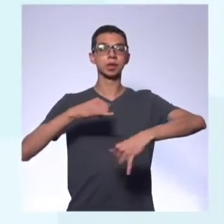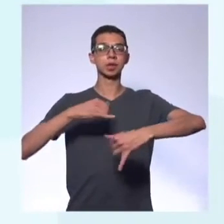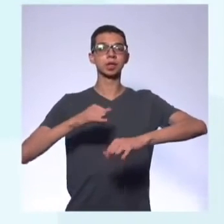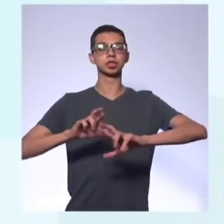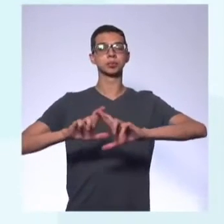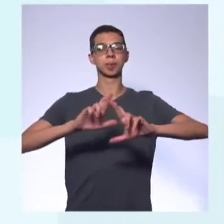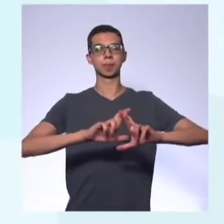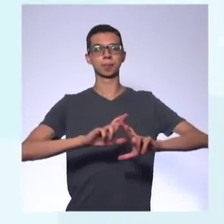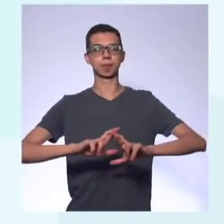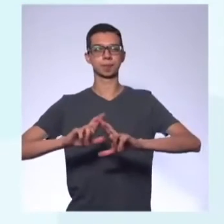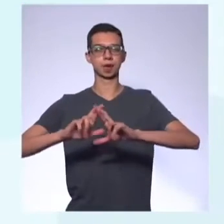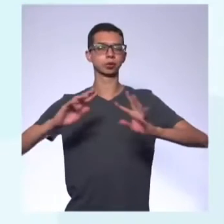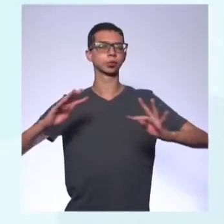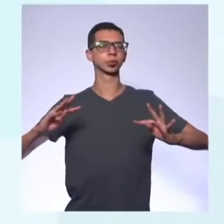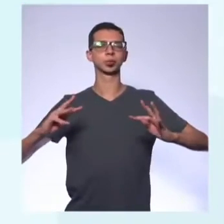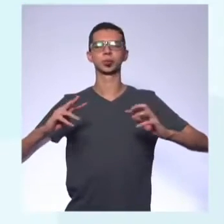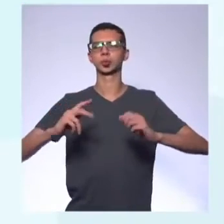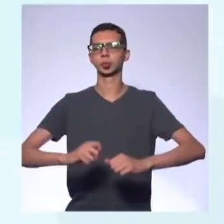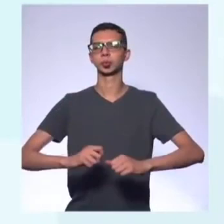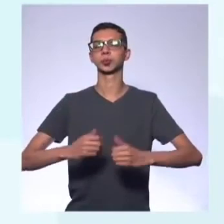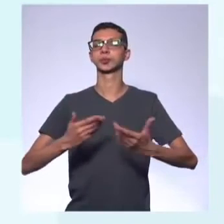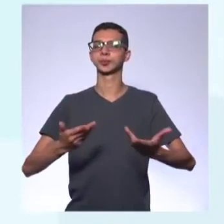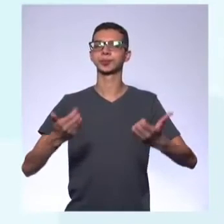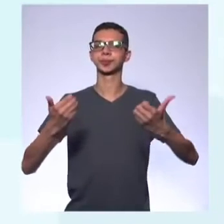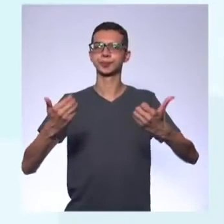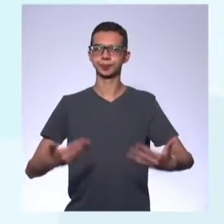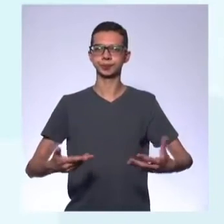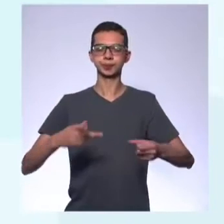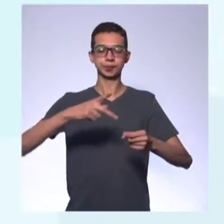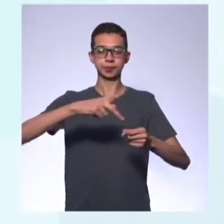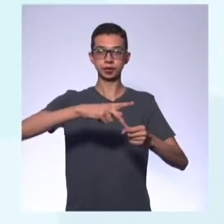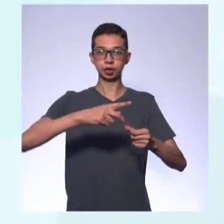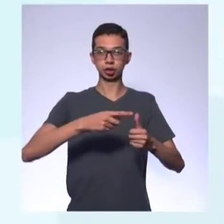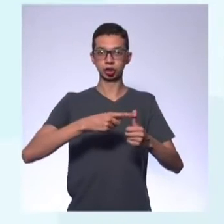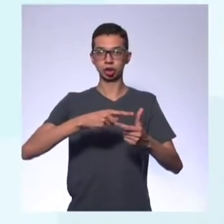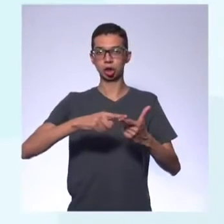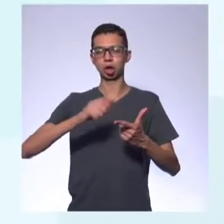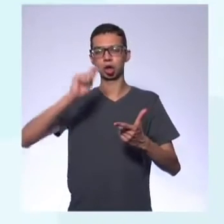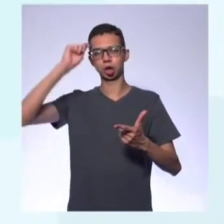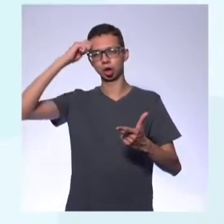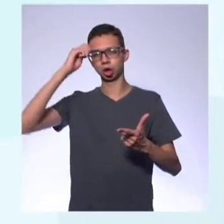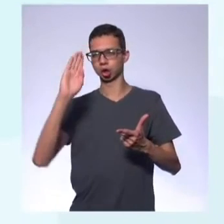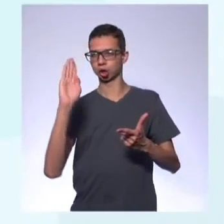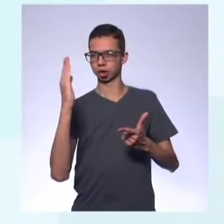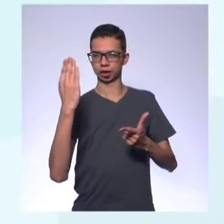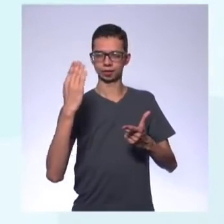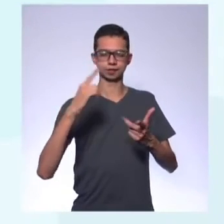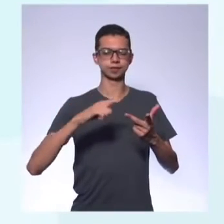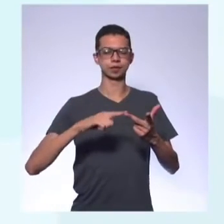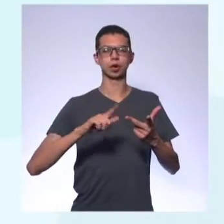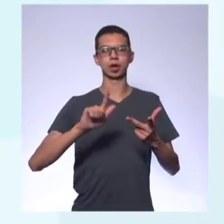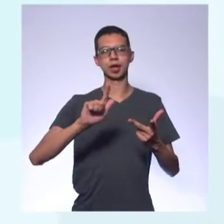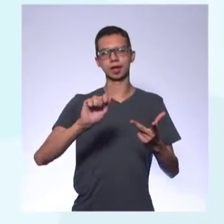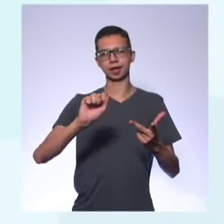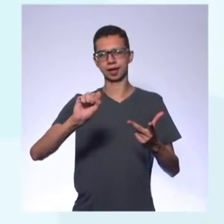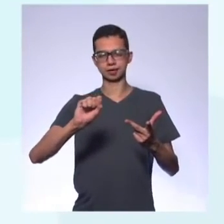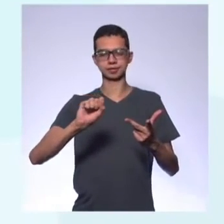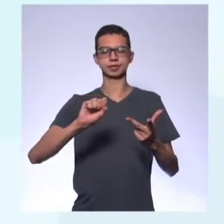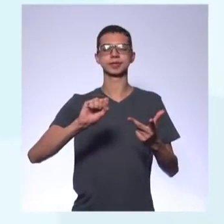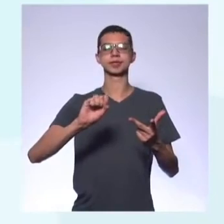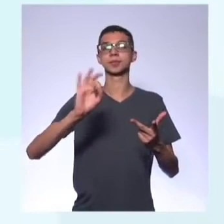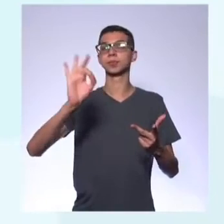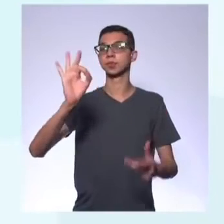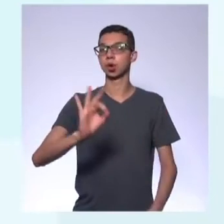energia primária. Então, ele fala da questão do petróleo, do carvão mineral, do gás natural, em porcentagens aí.